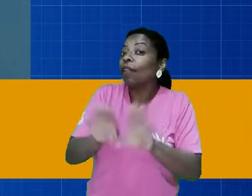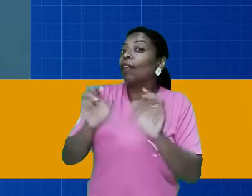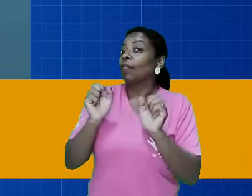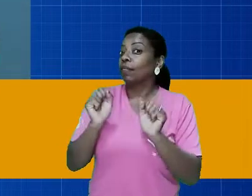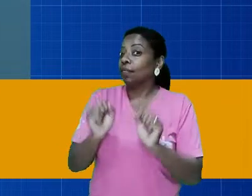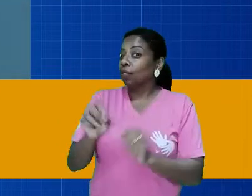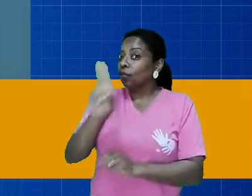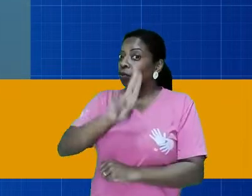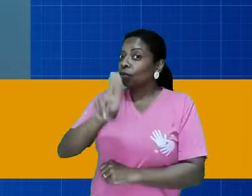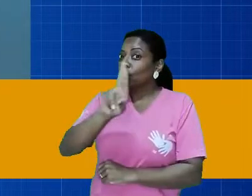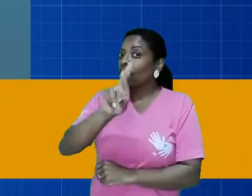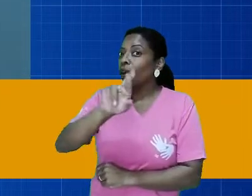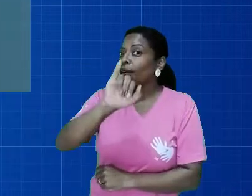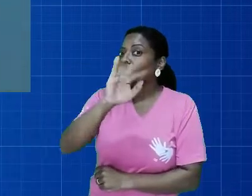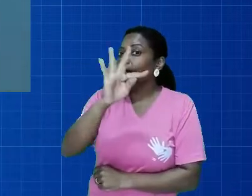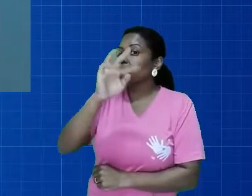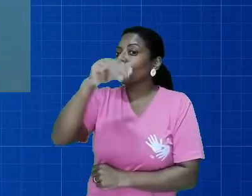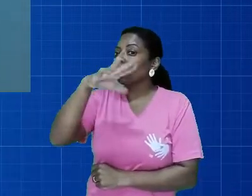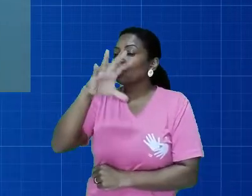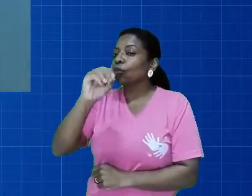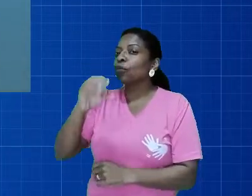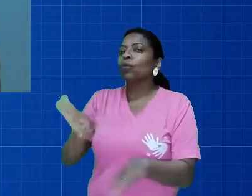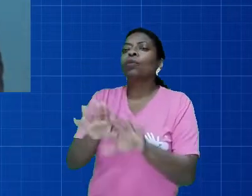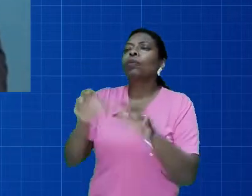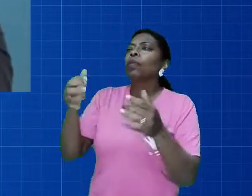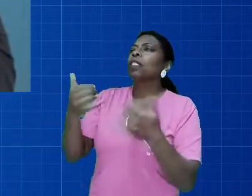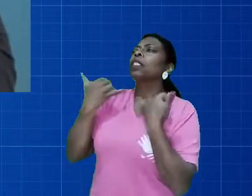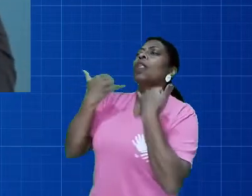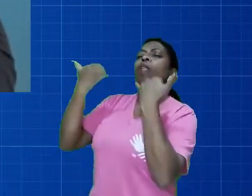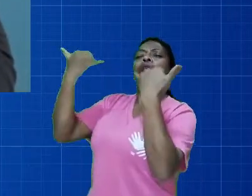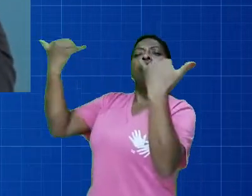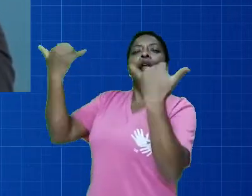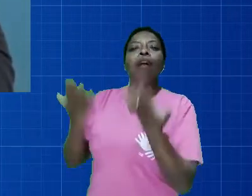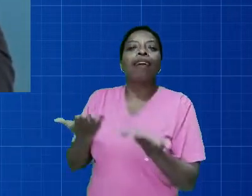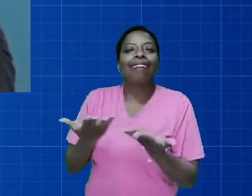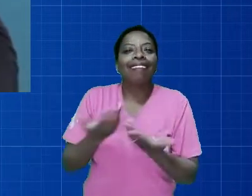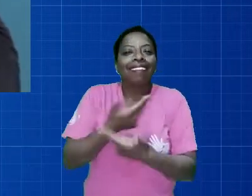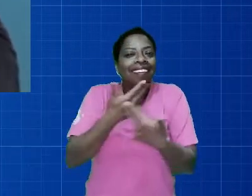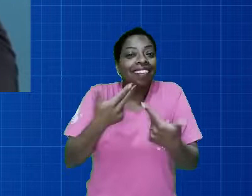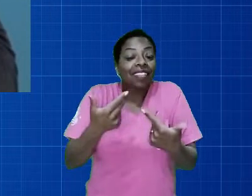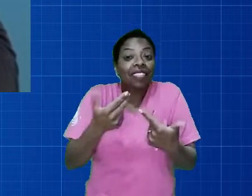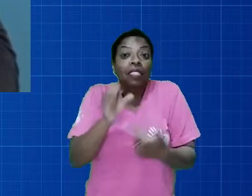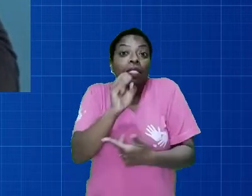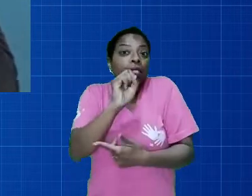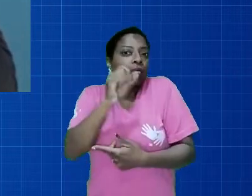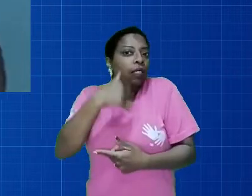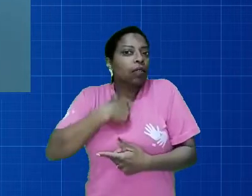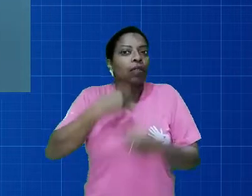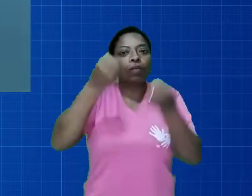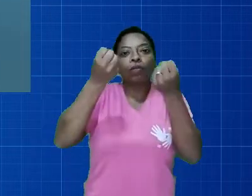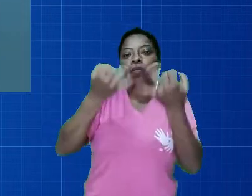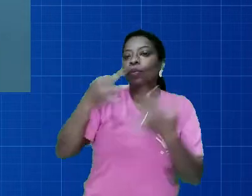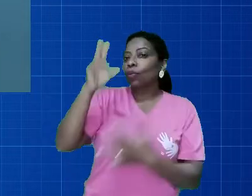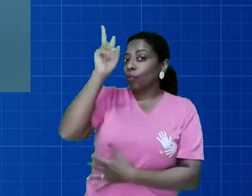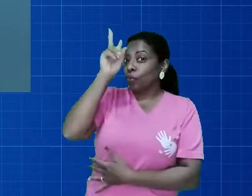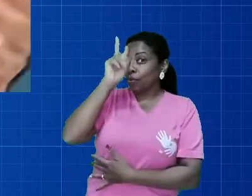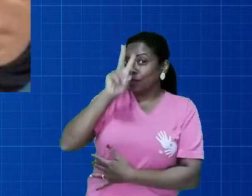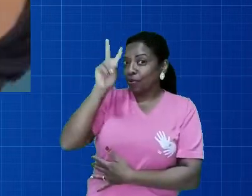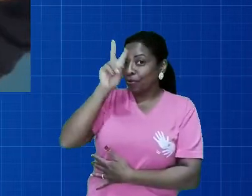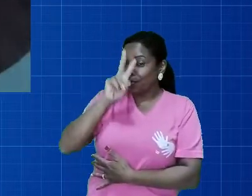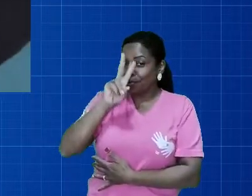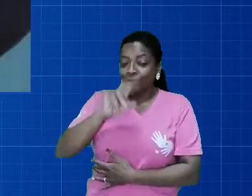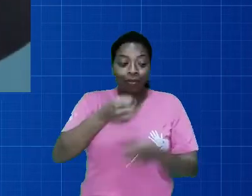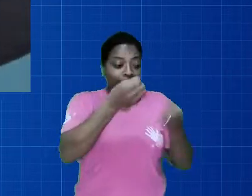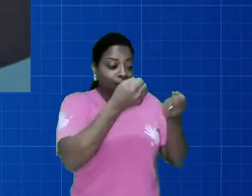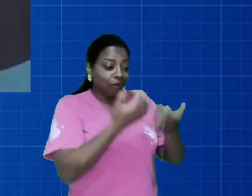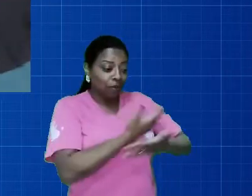trabalhando ritmo, timbre, intensidade. Então, quando você está contando para um bebê ou para uma criança, você pode